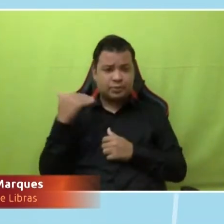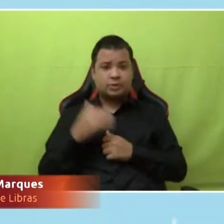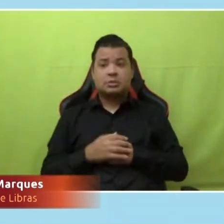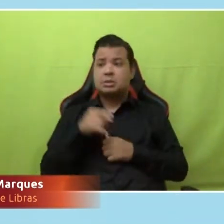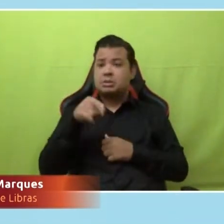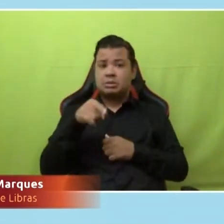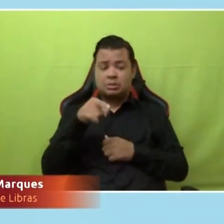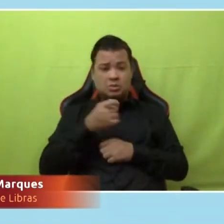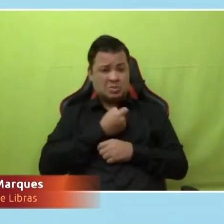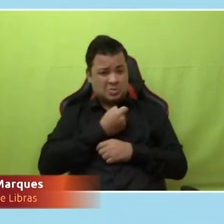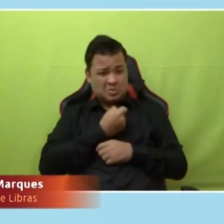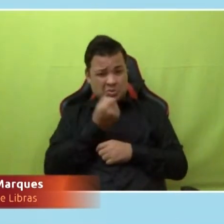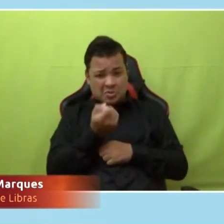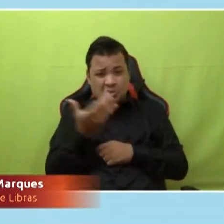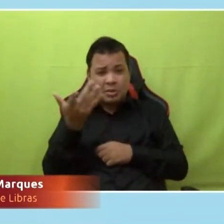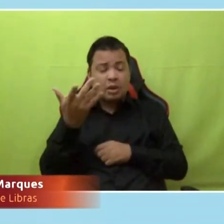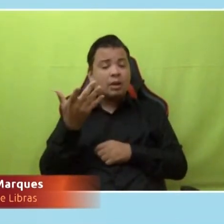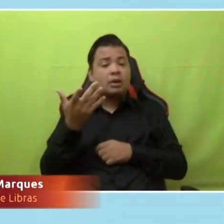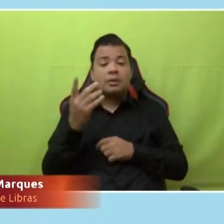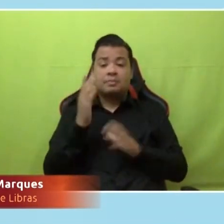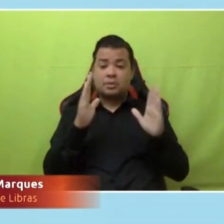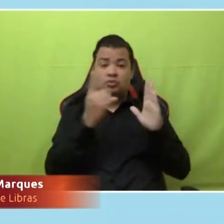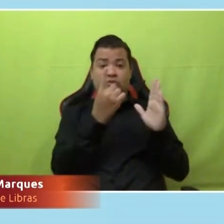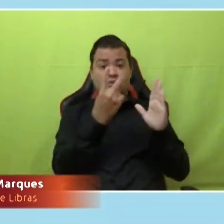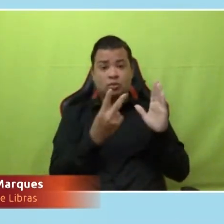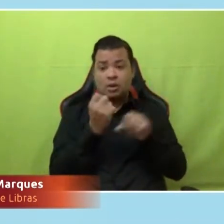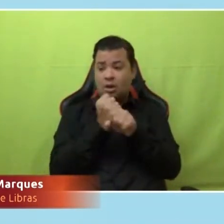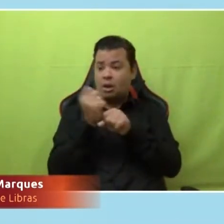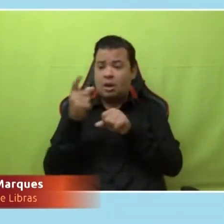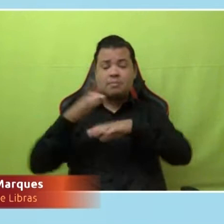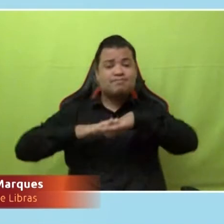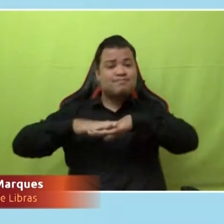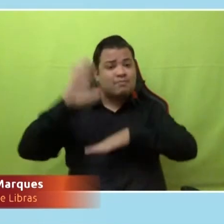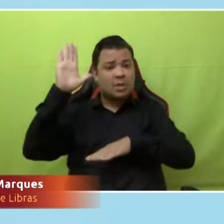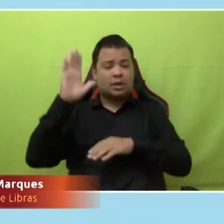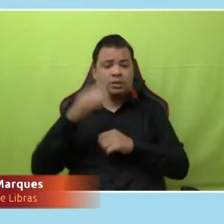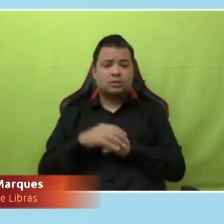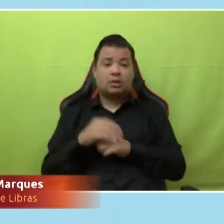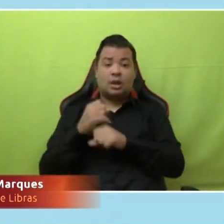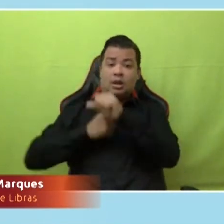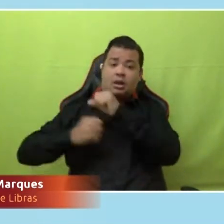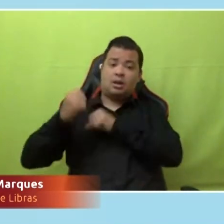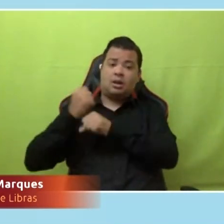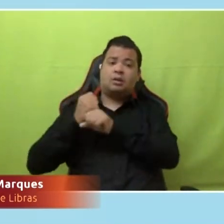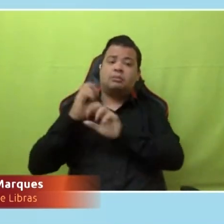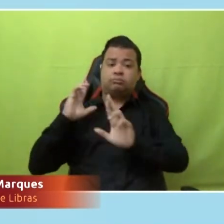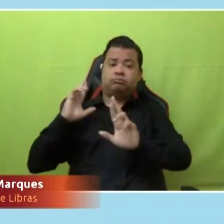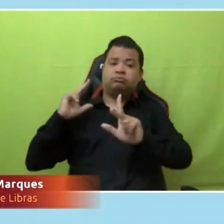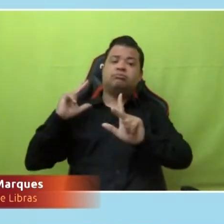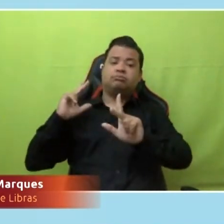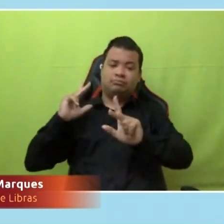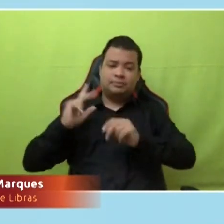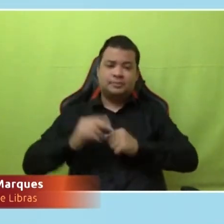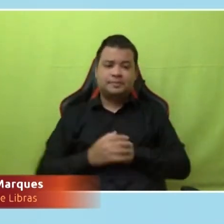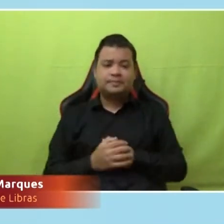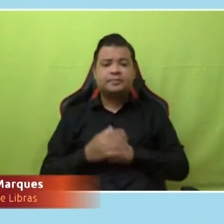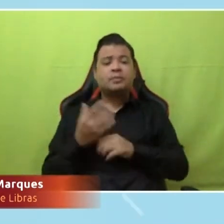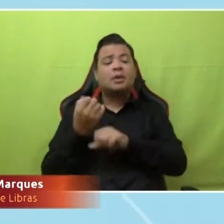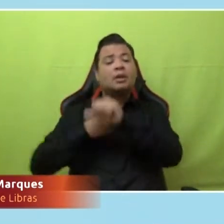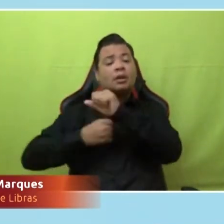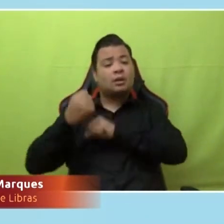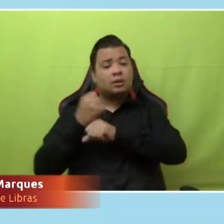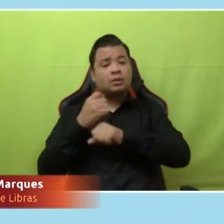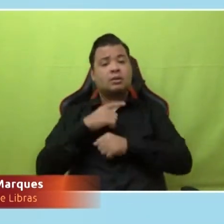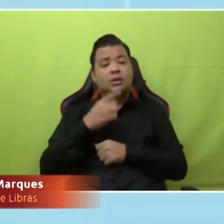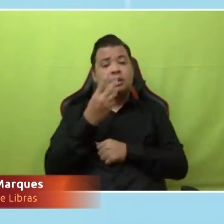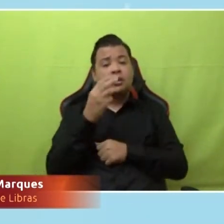nos últimos 12 anos, bem diferente do que ocorreu no ano passado, quando foram confirmadas 38 mortes